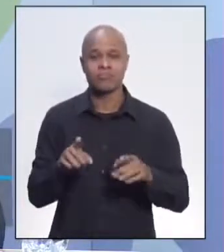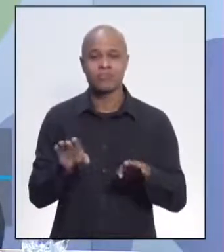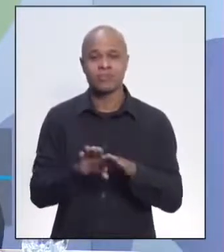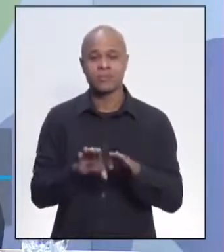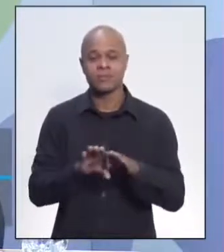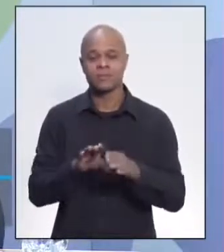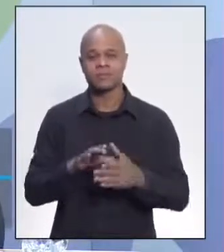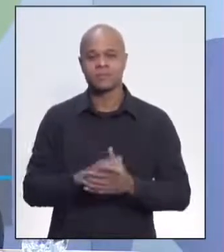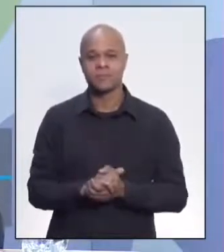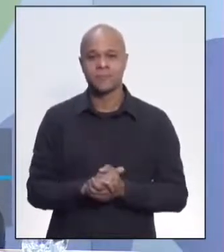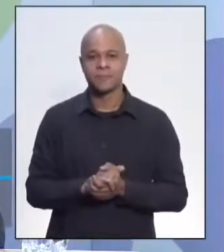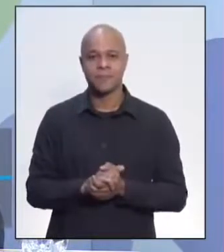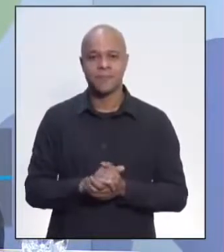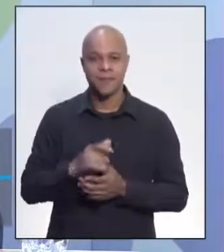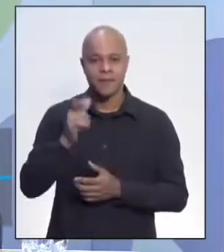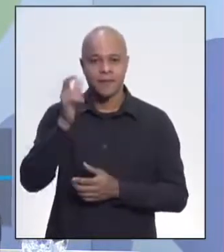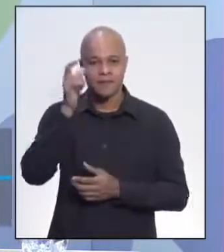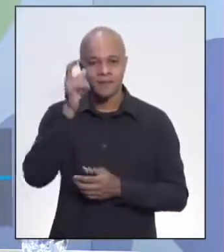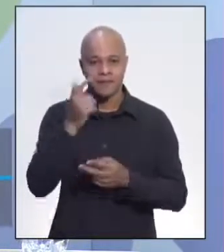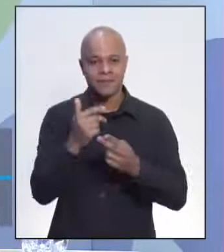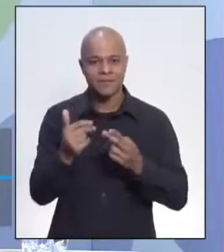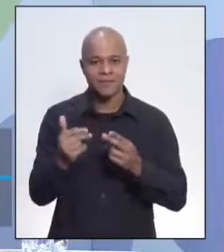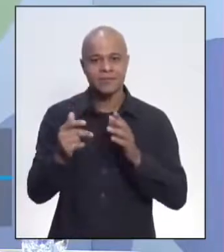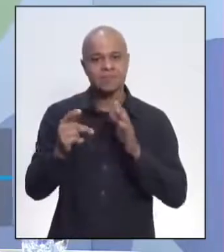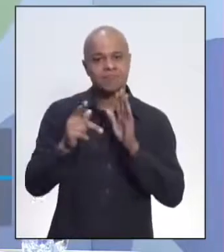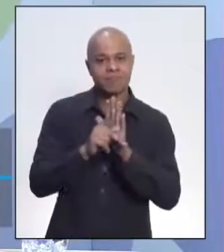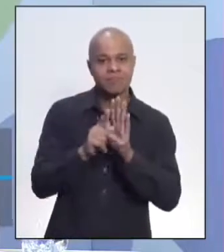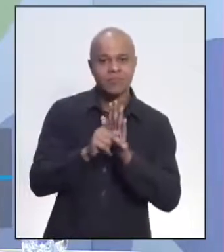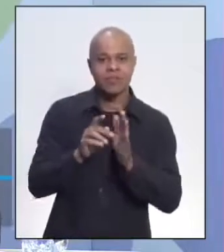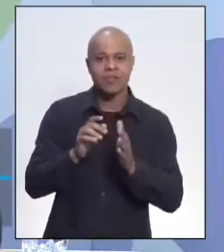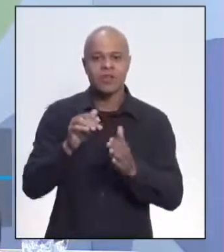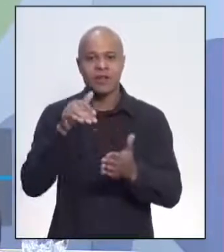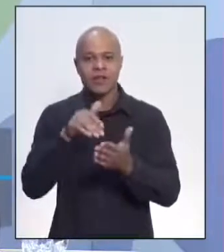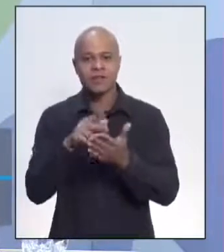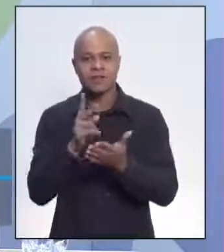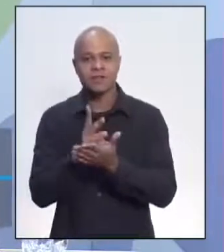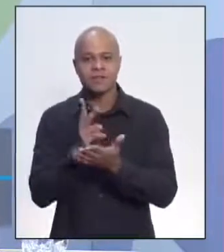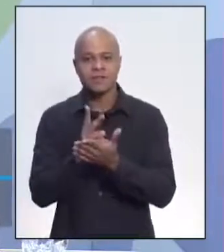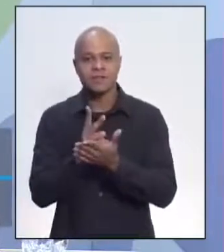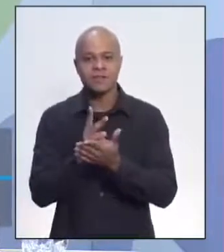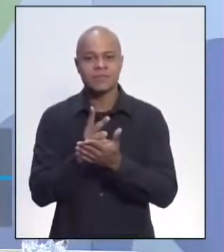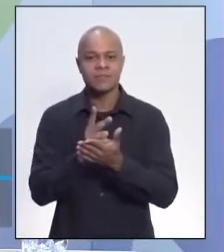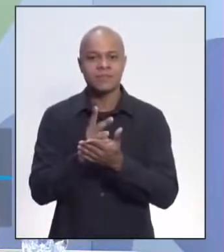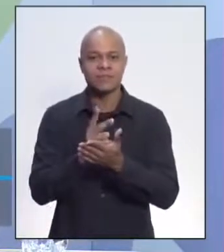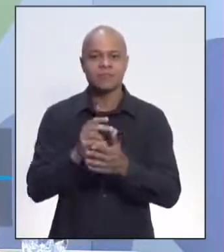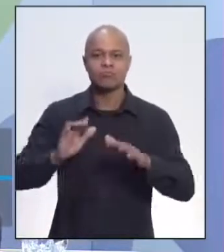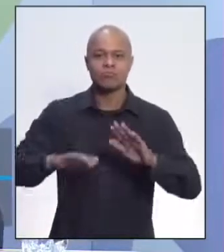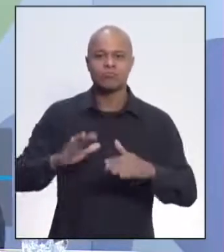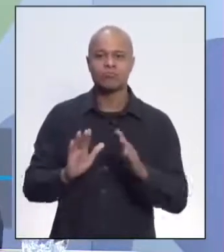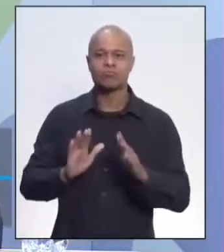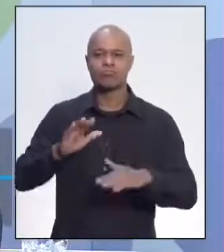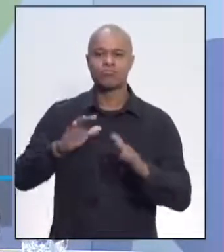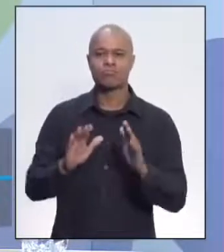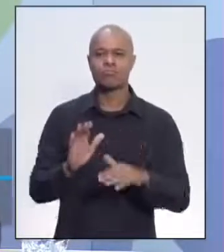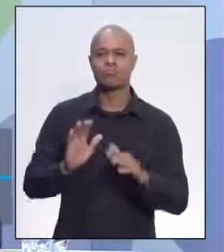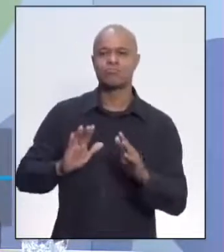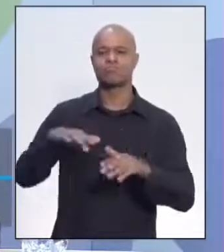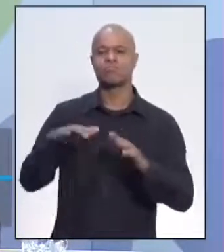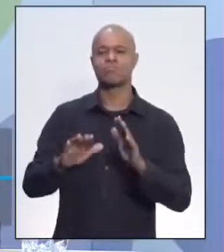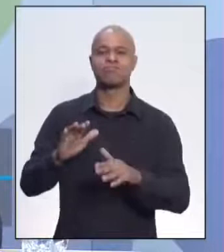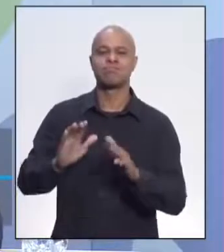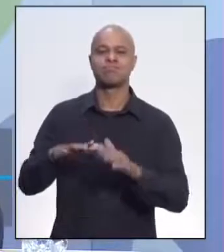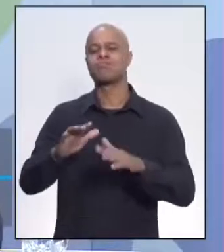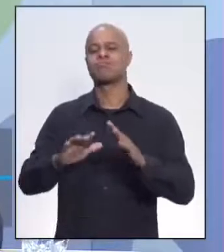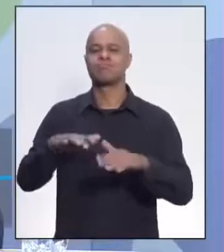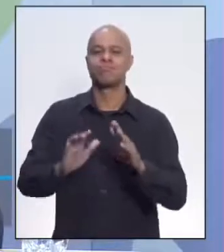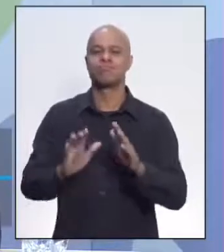a gente observa aí elementos como as flautas indígenas, né? E, claro, a batida forte aí dos tambores africanos. Então, nós temos aí as três